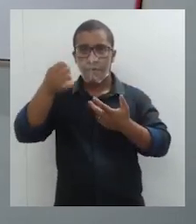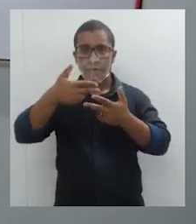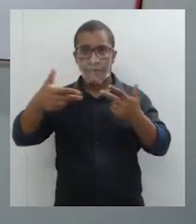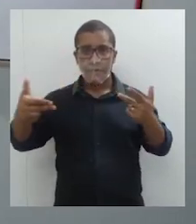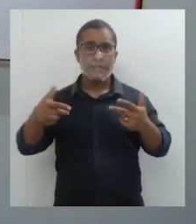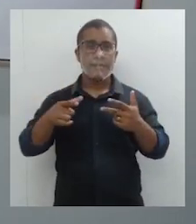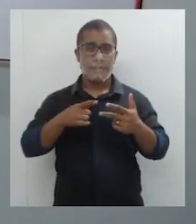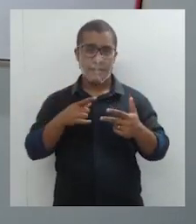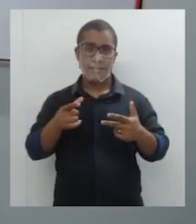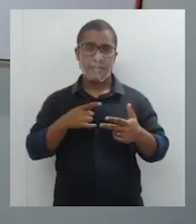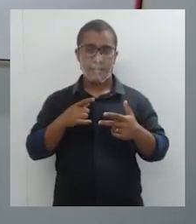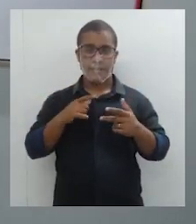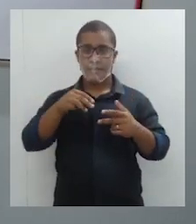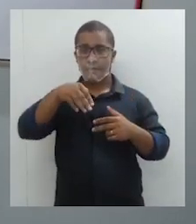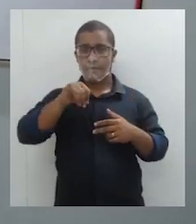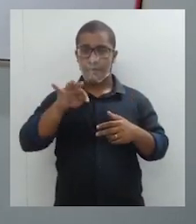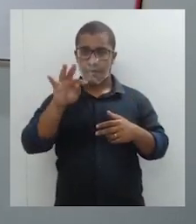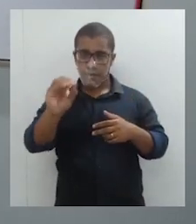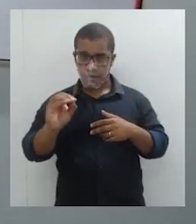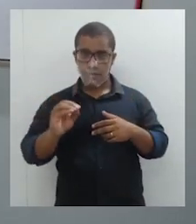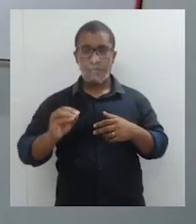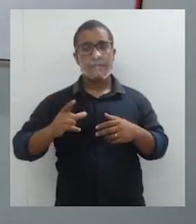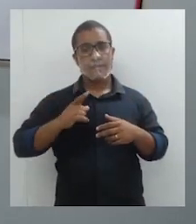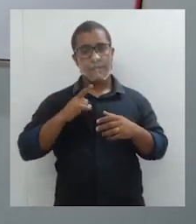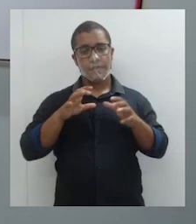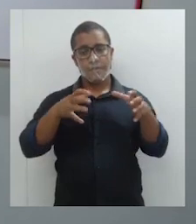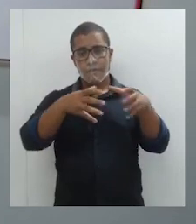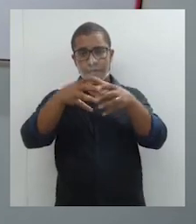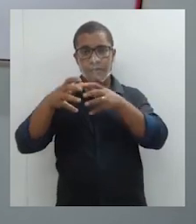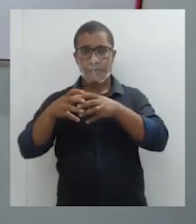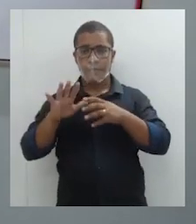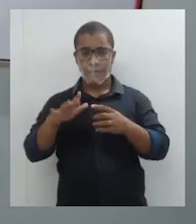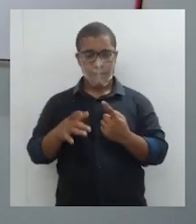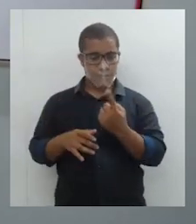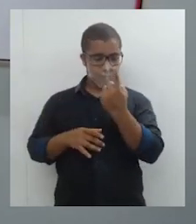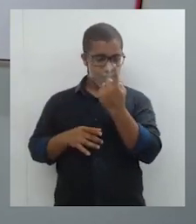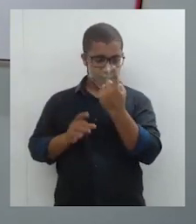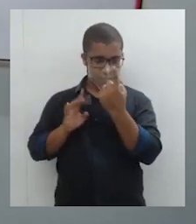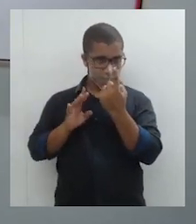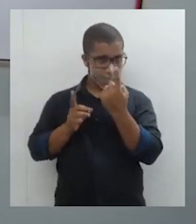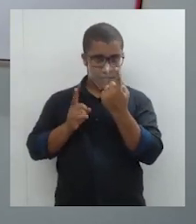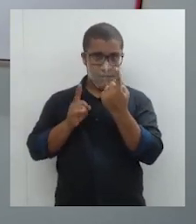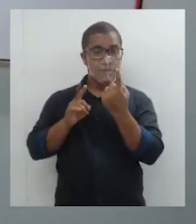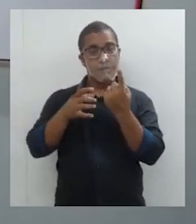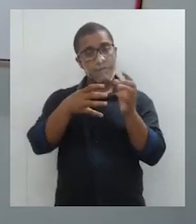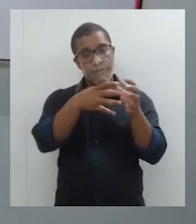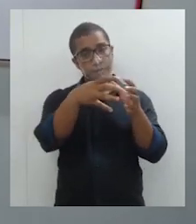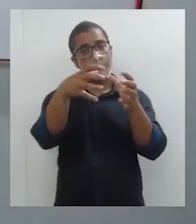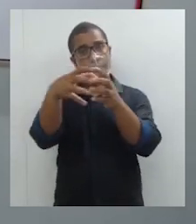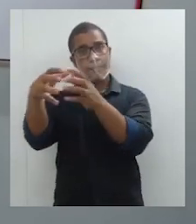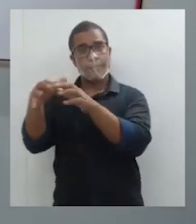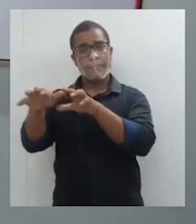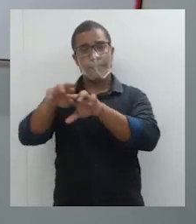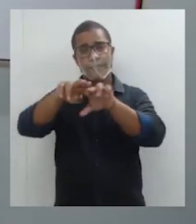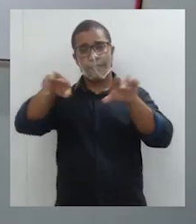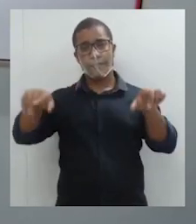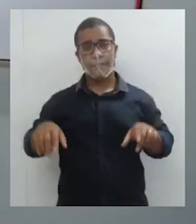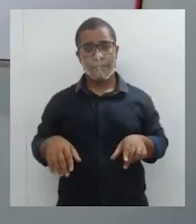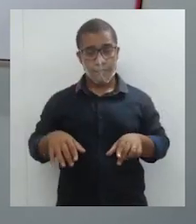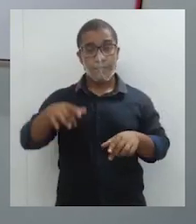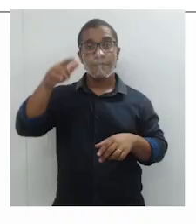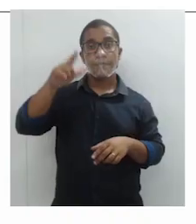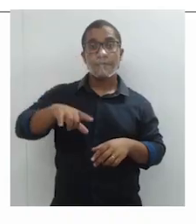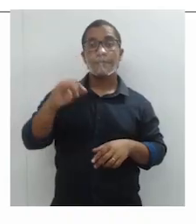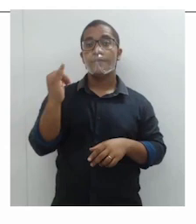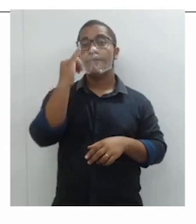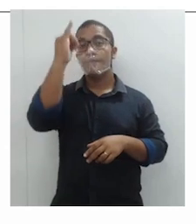os grandes mitos das Tribos das Tribos e não uma só tribo é importante sempre lembrar Outro